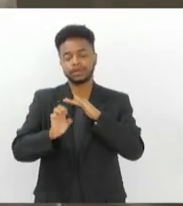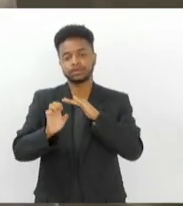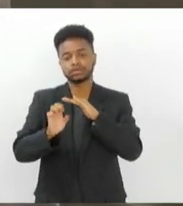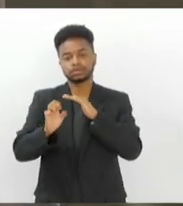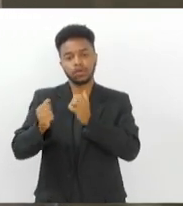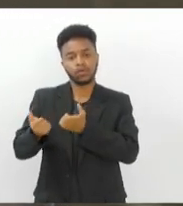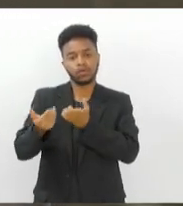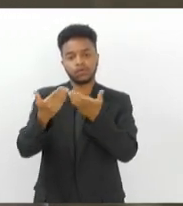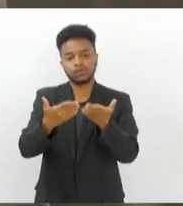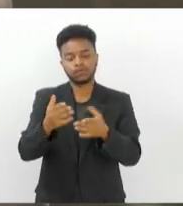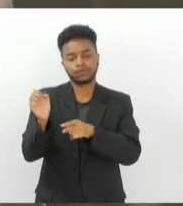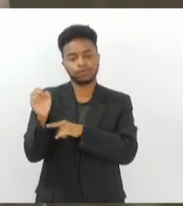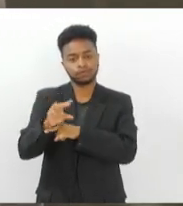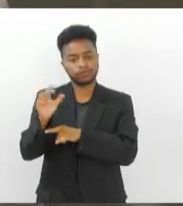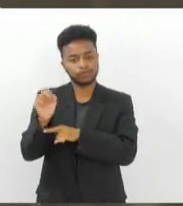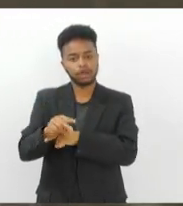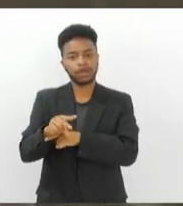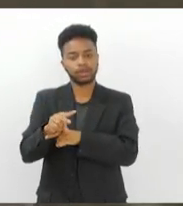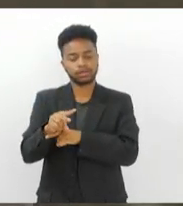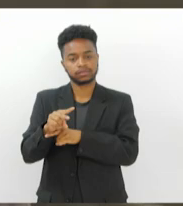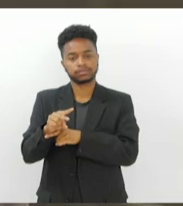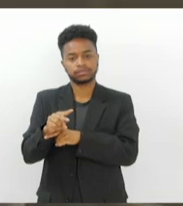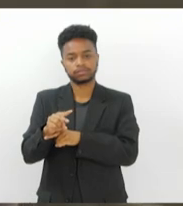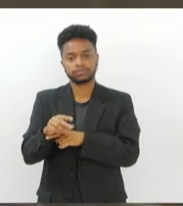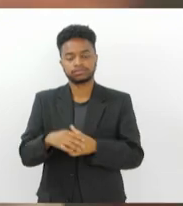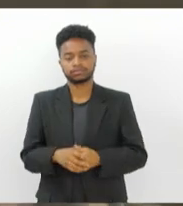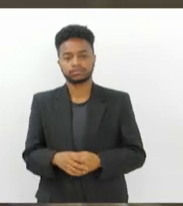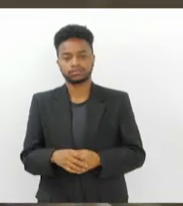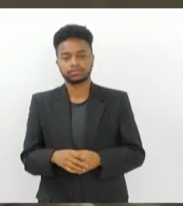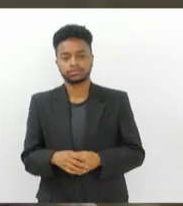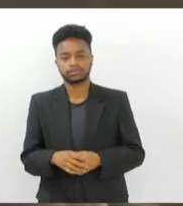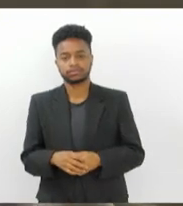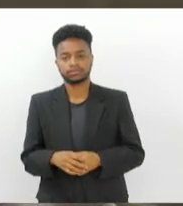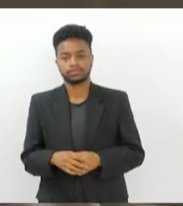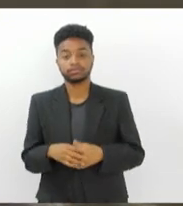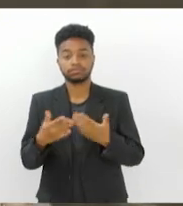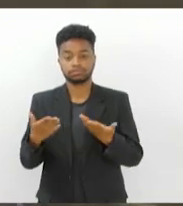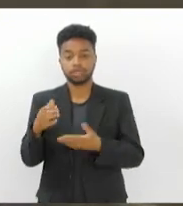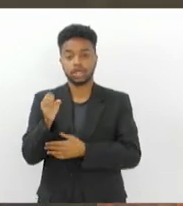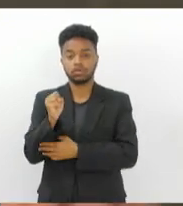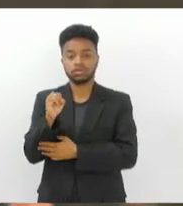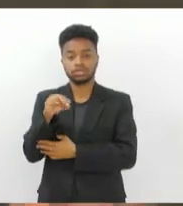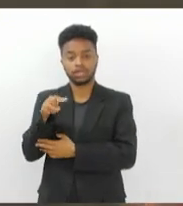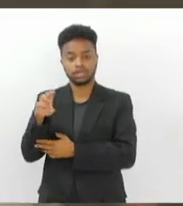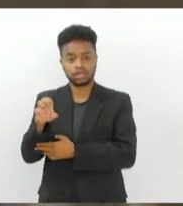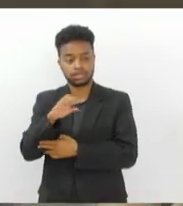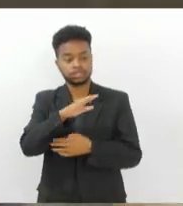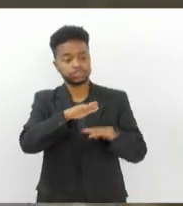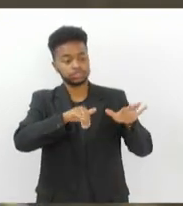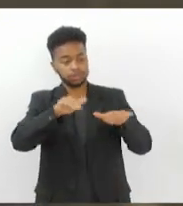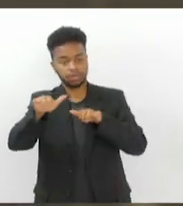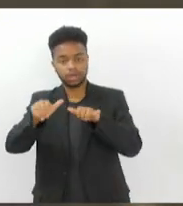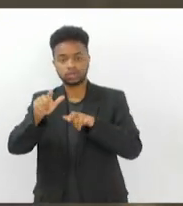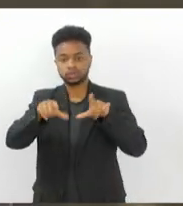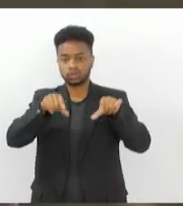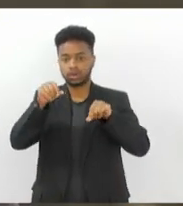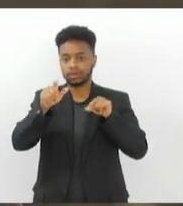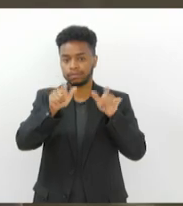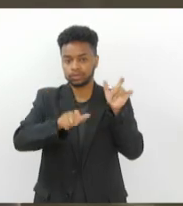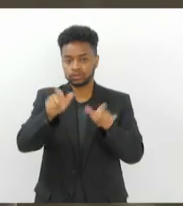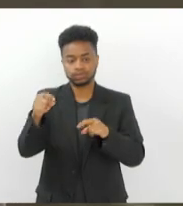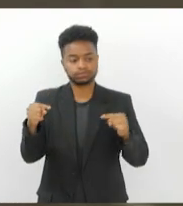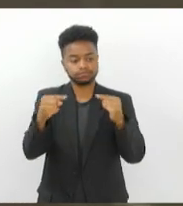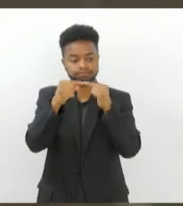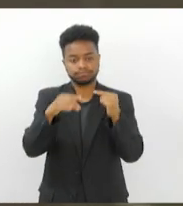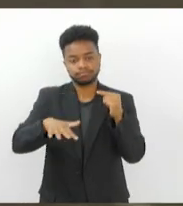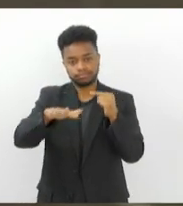dono das indústrias e mandar essas vagas pro Cine e os Cine e o cine pegar as pessoas escolher as pessoas dentro do perfil para que